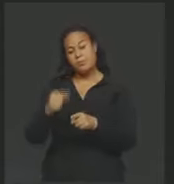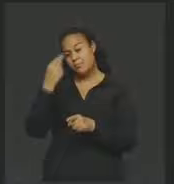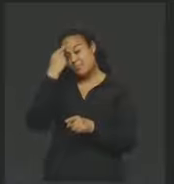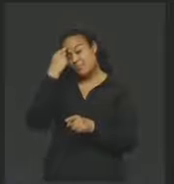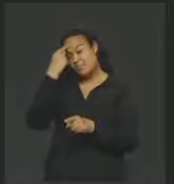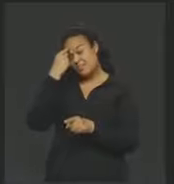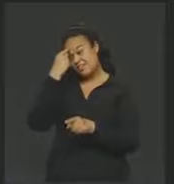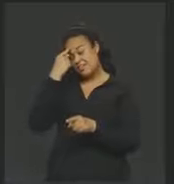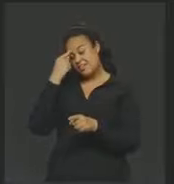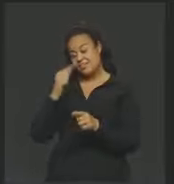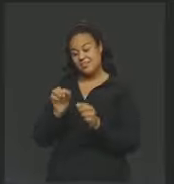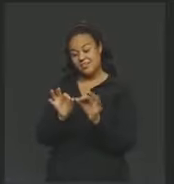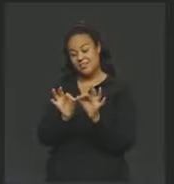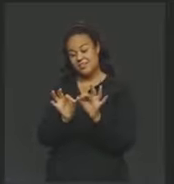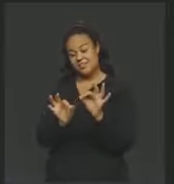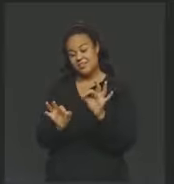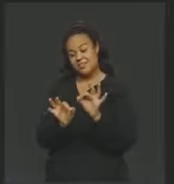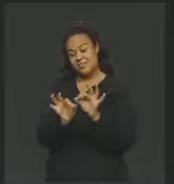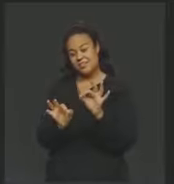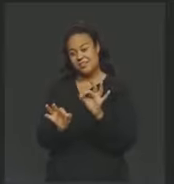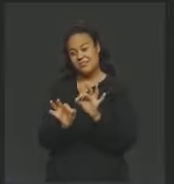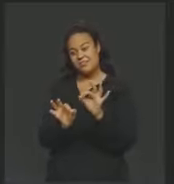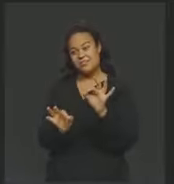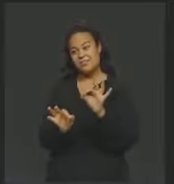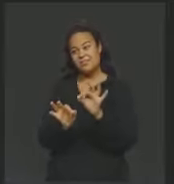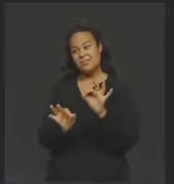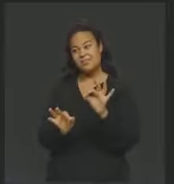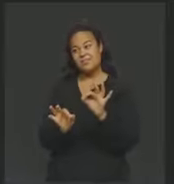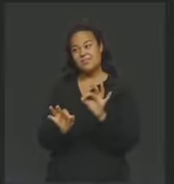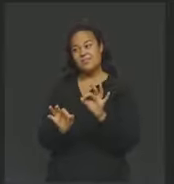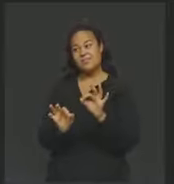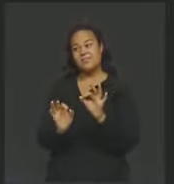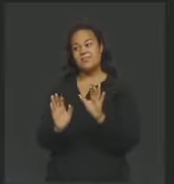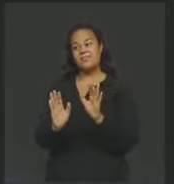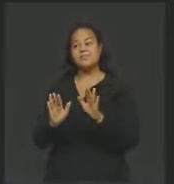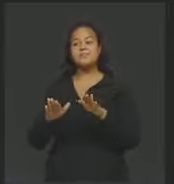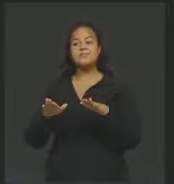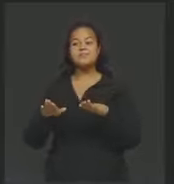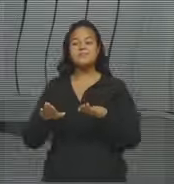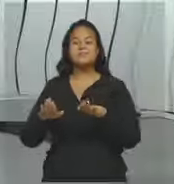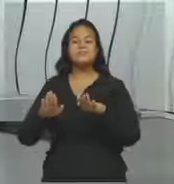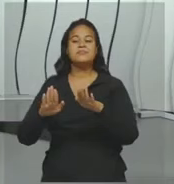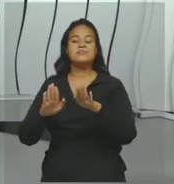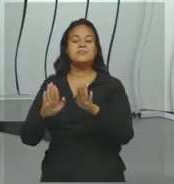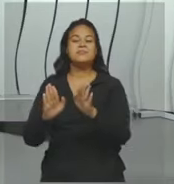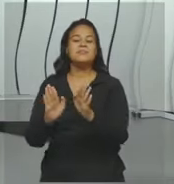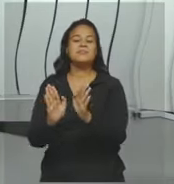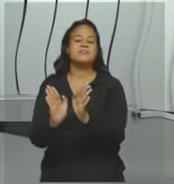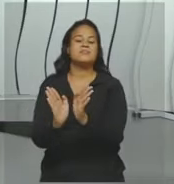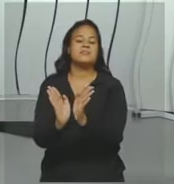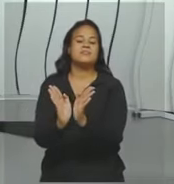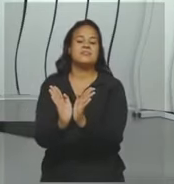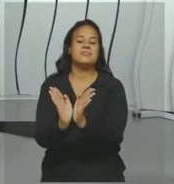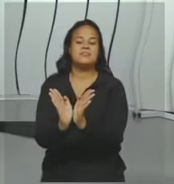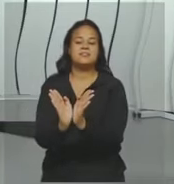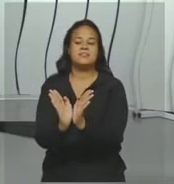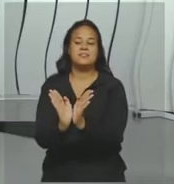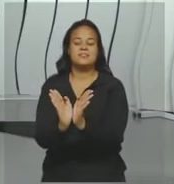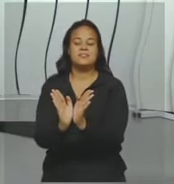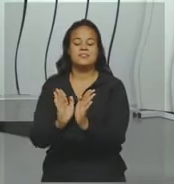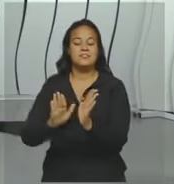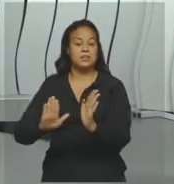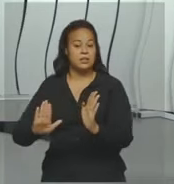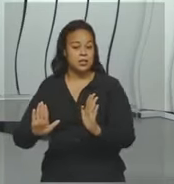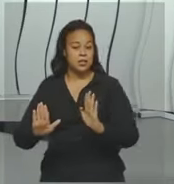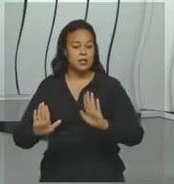verdade? Então aqui a gente tem um plano inclinado de um lado, outro plano inclinado de outro, e esse encontro desses dois